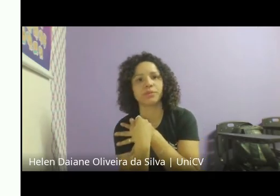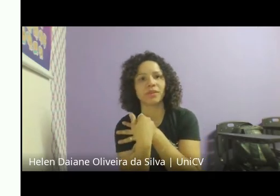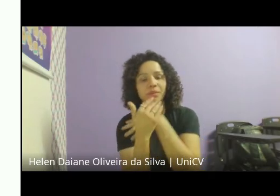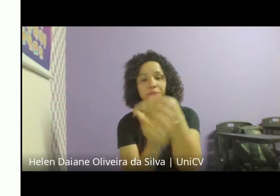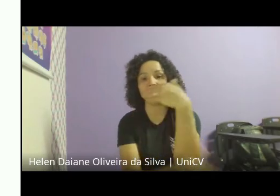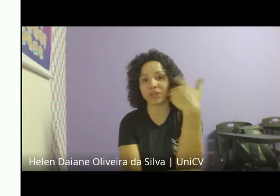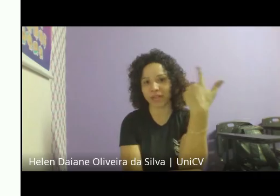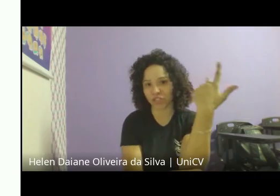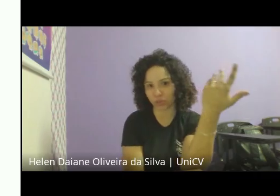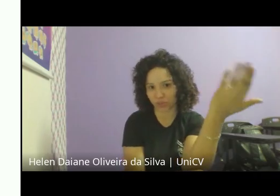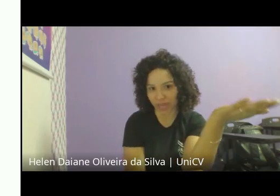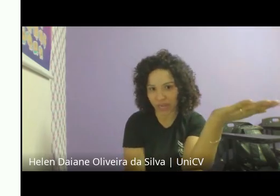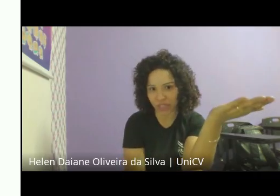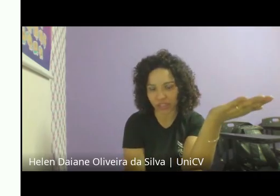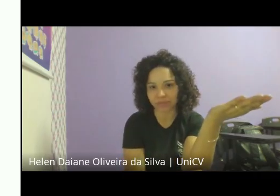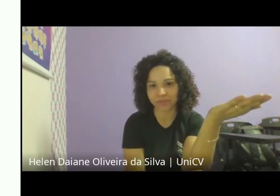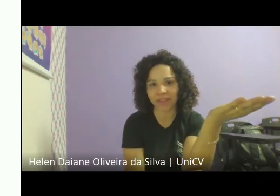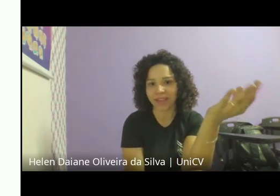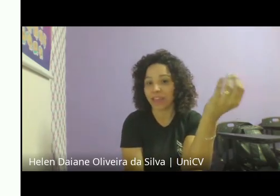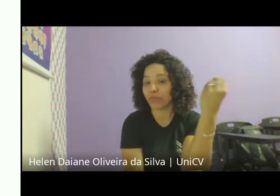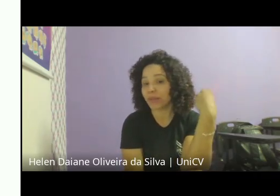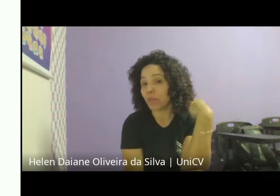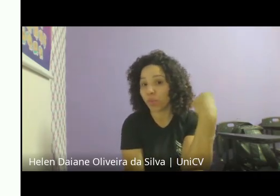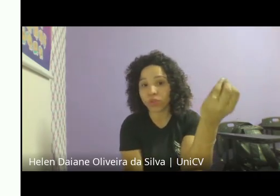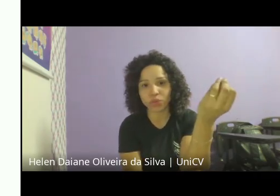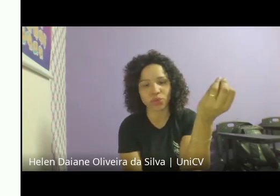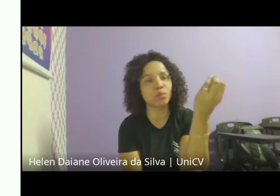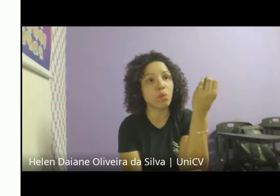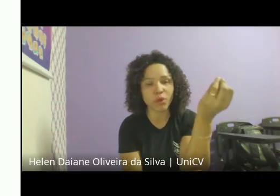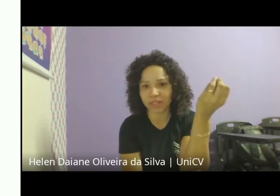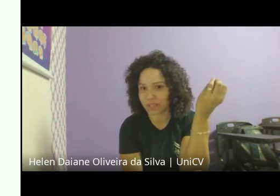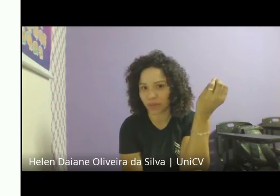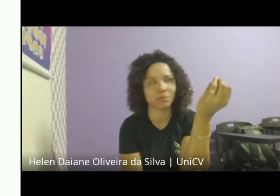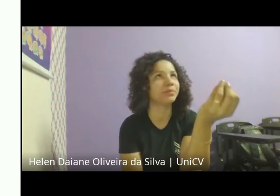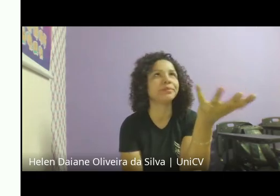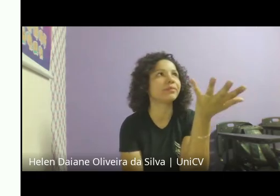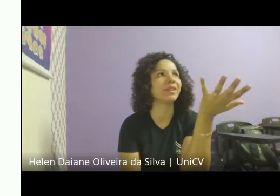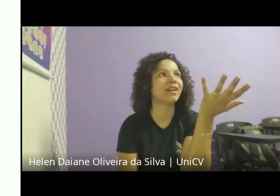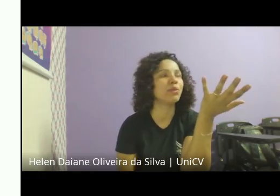Sul, para a região Nordeste, eu vou ter muitos